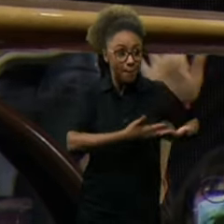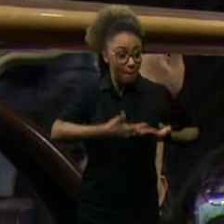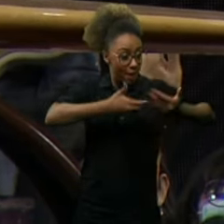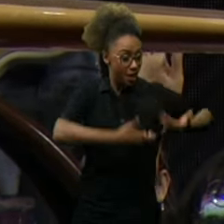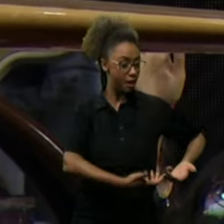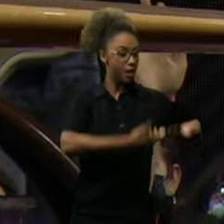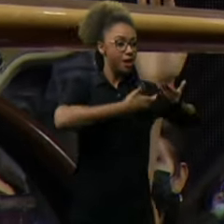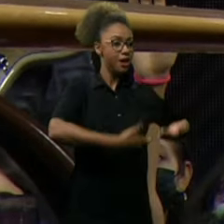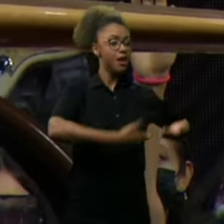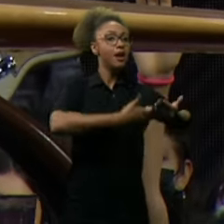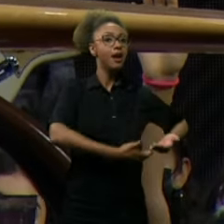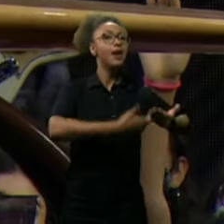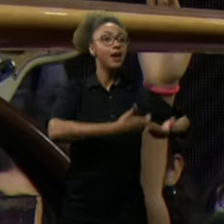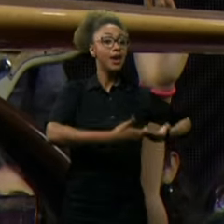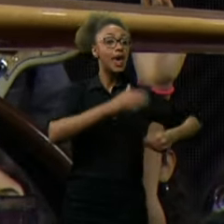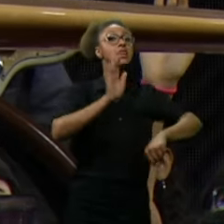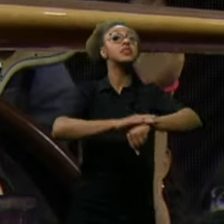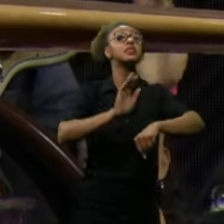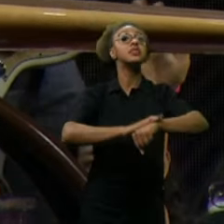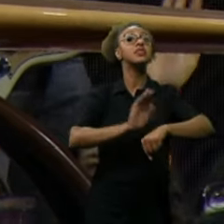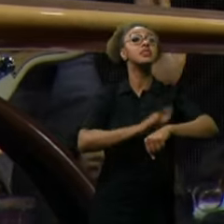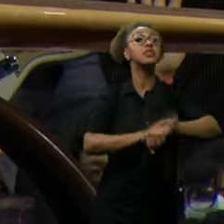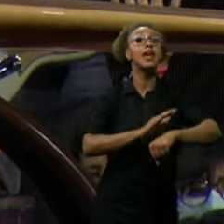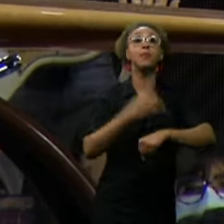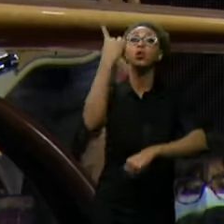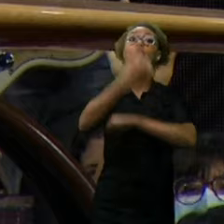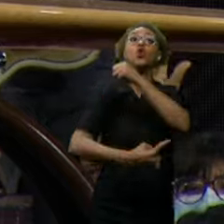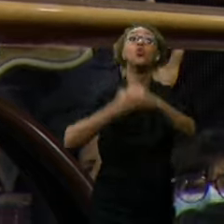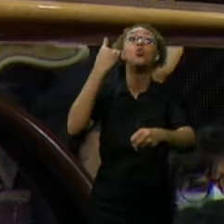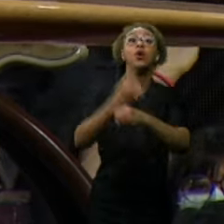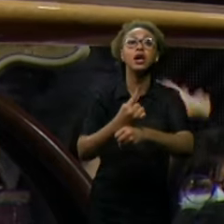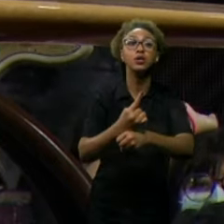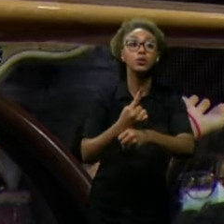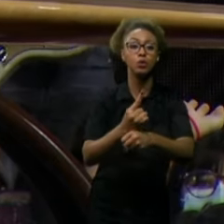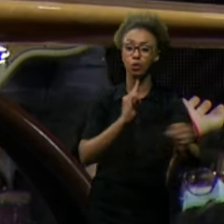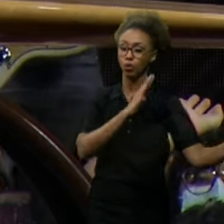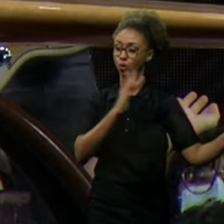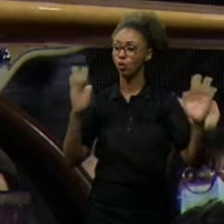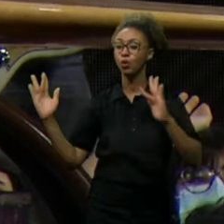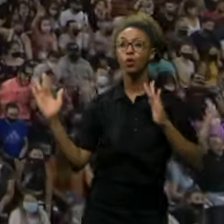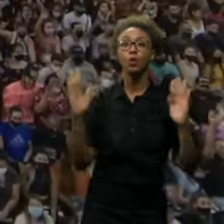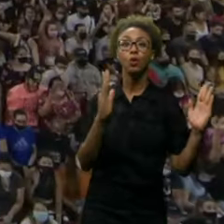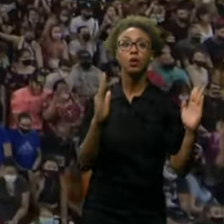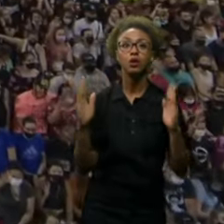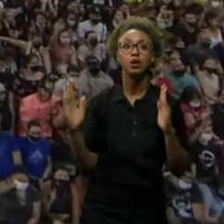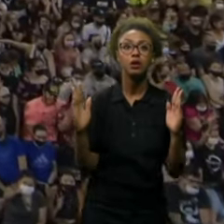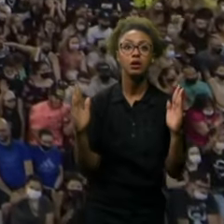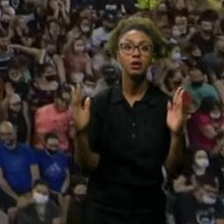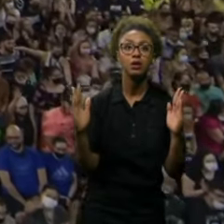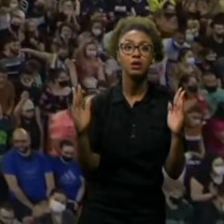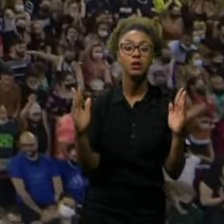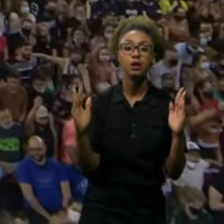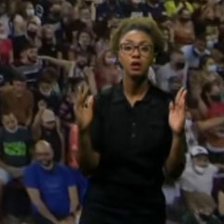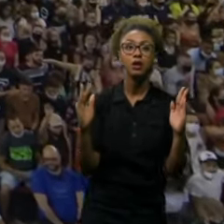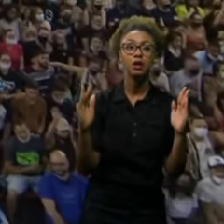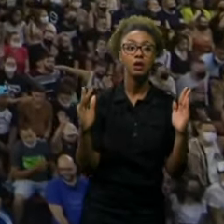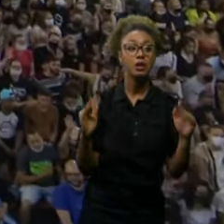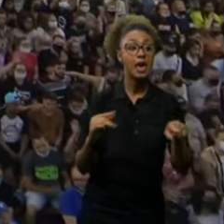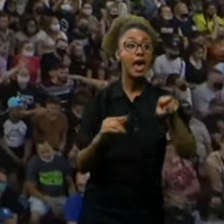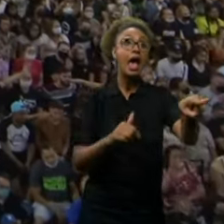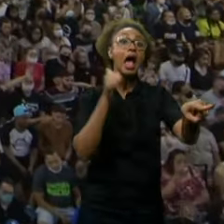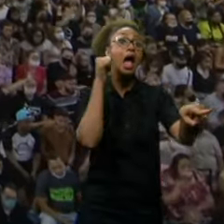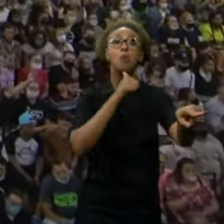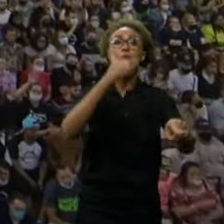braços tempo determinado abraço de um ano completa ir tempo determinado a praça de um ela não